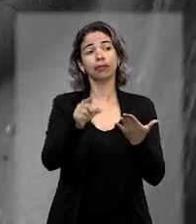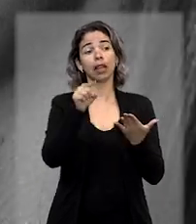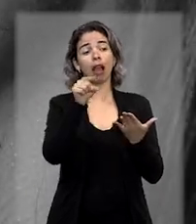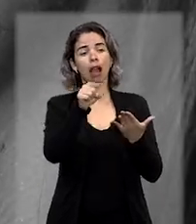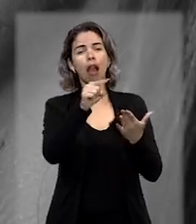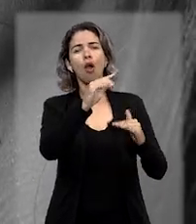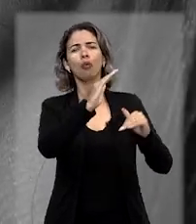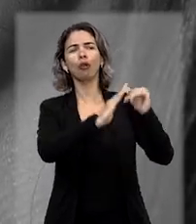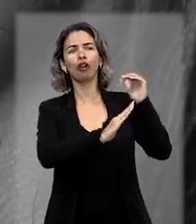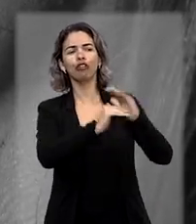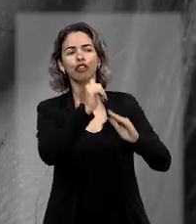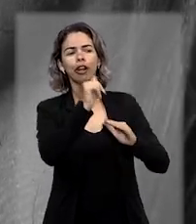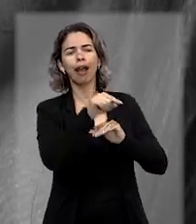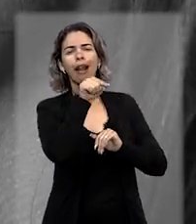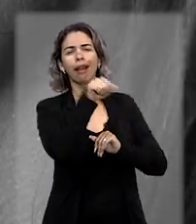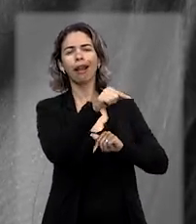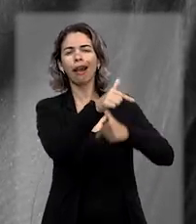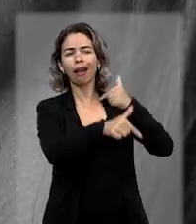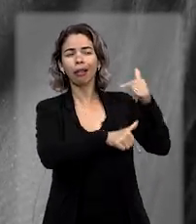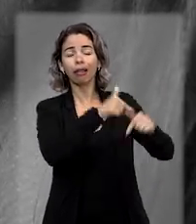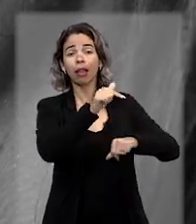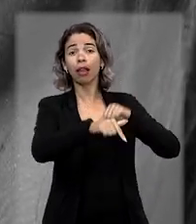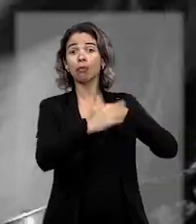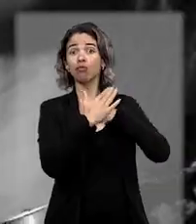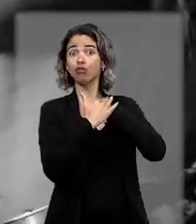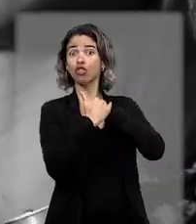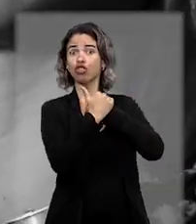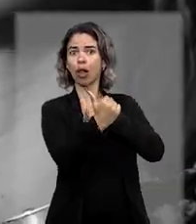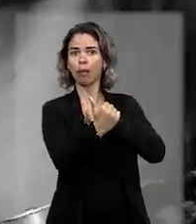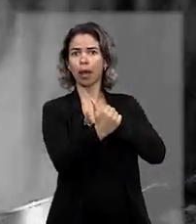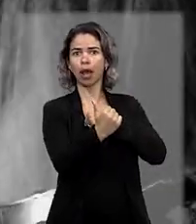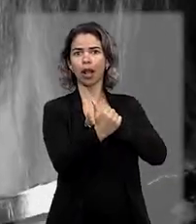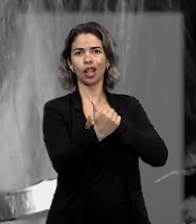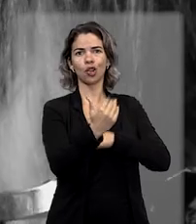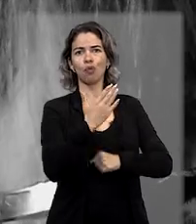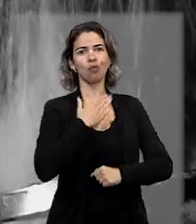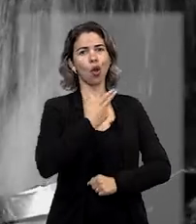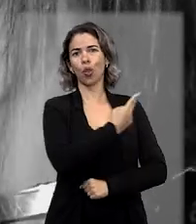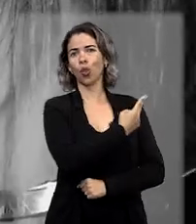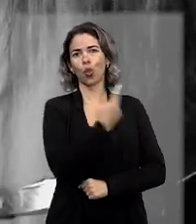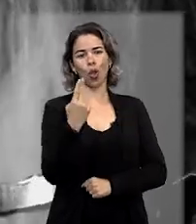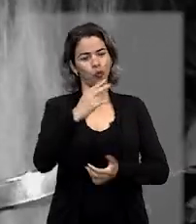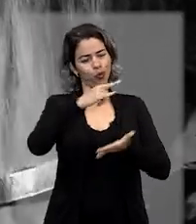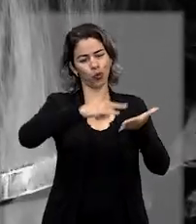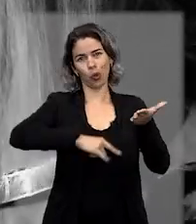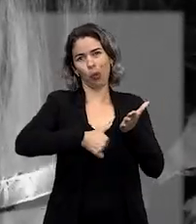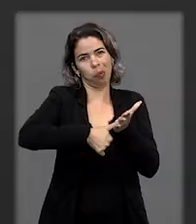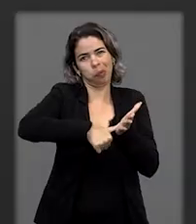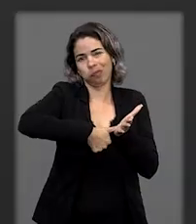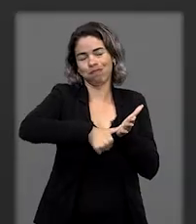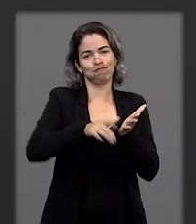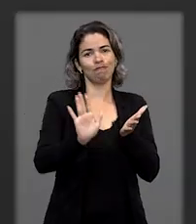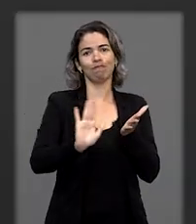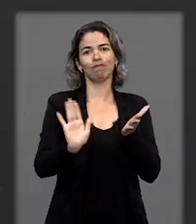aqueles profissionais que eventualmente fossem me chamar que não me chamasse pelo nome do documento